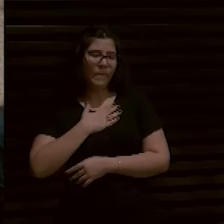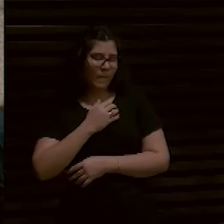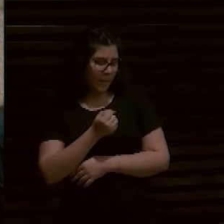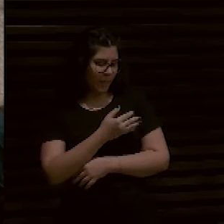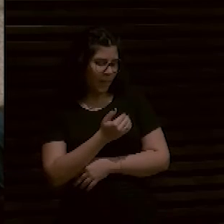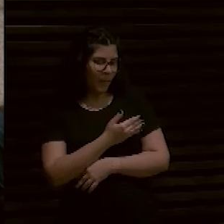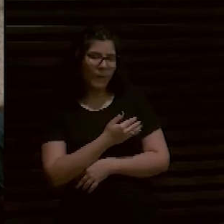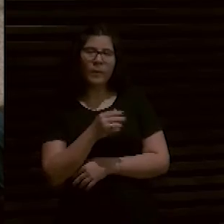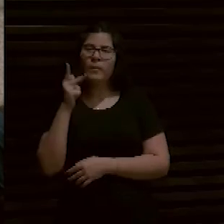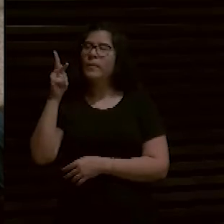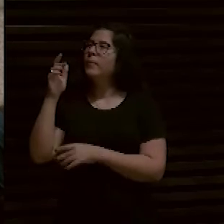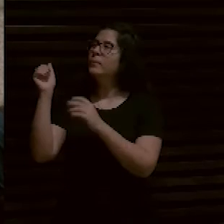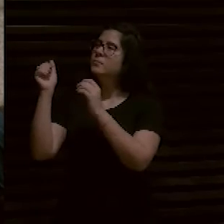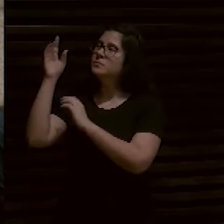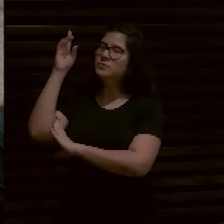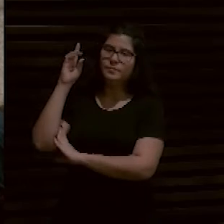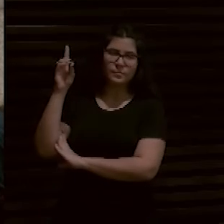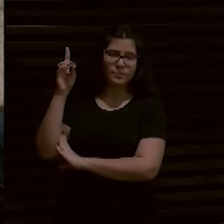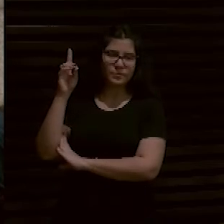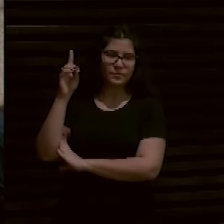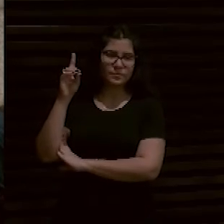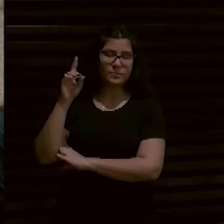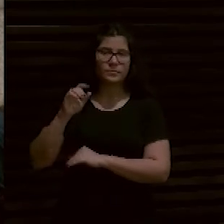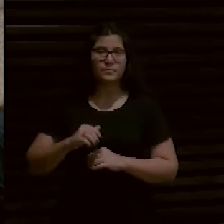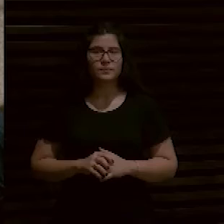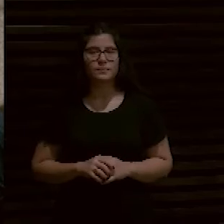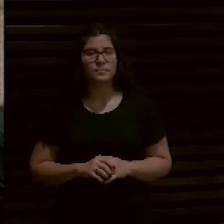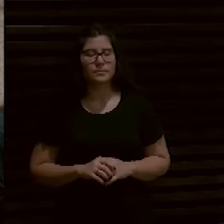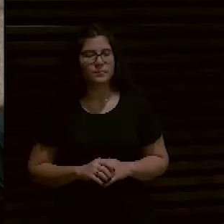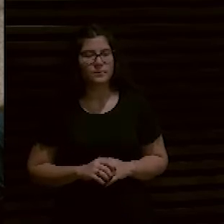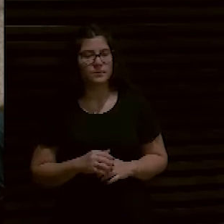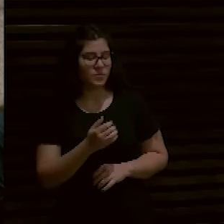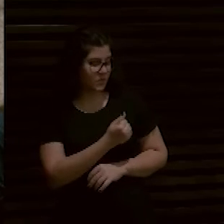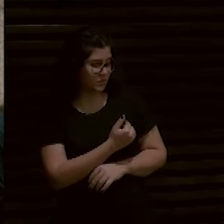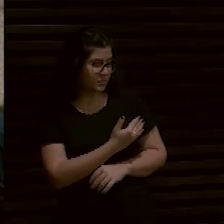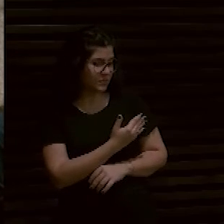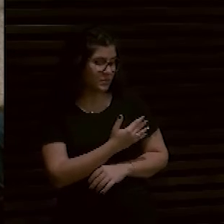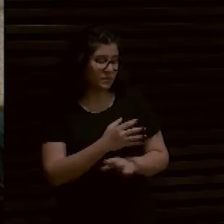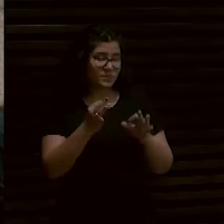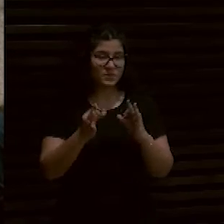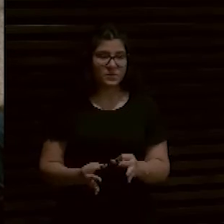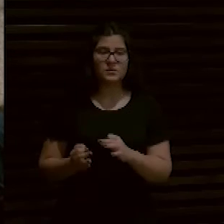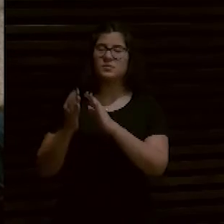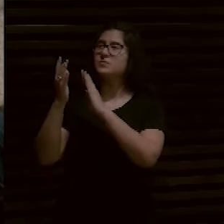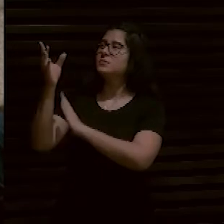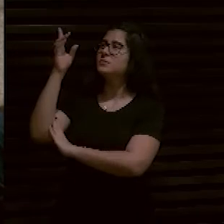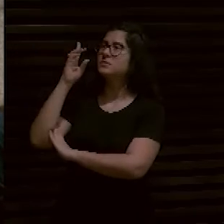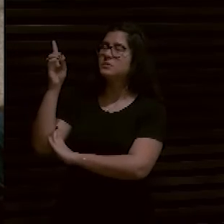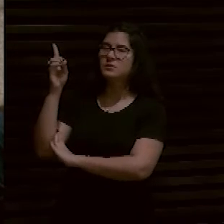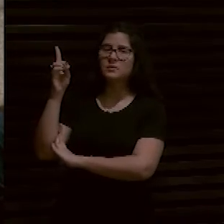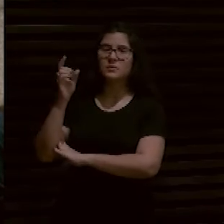contigo. Olha ele se estribando no coração e se colocando como um coração reto diante de Deus. Igual